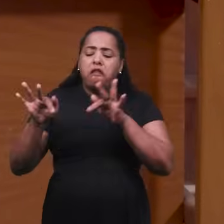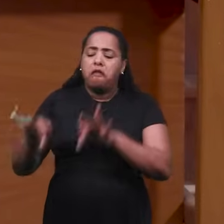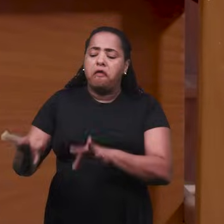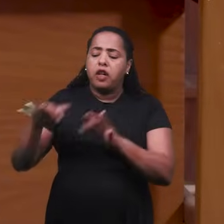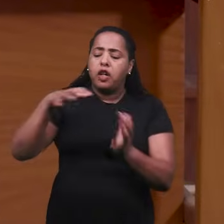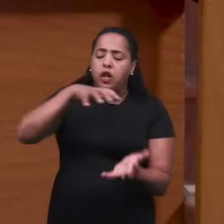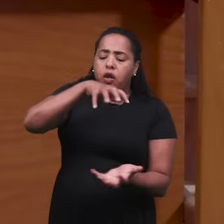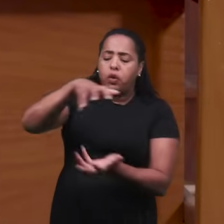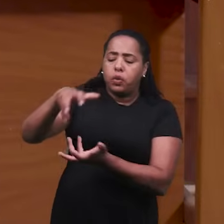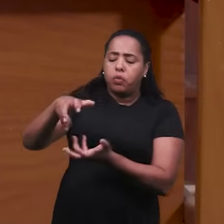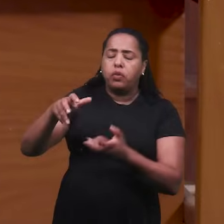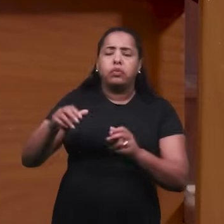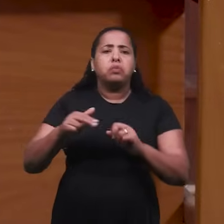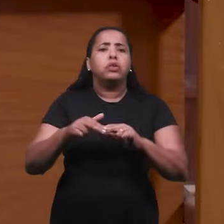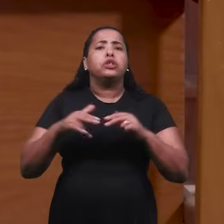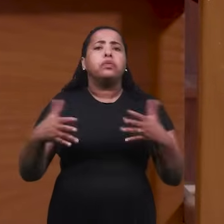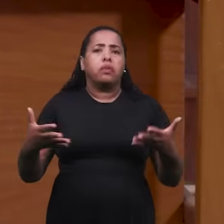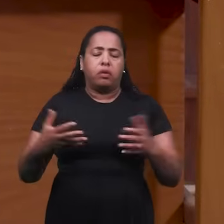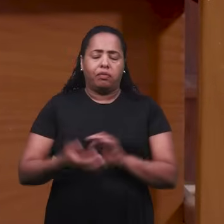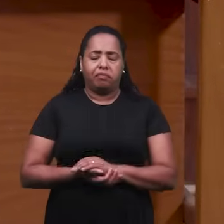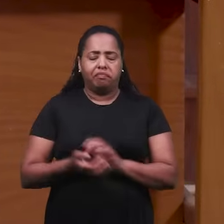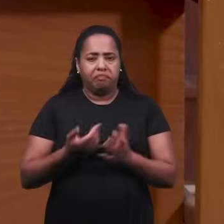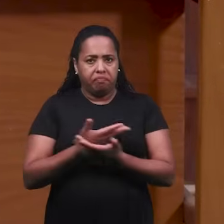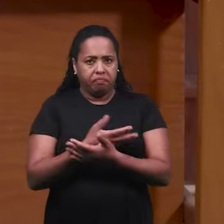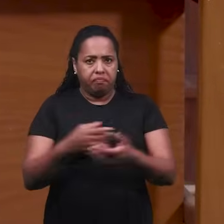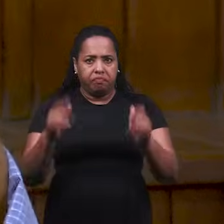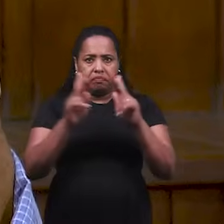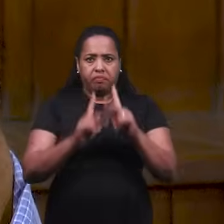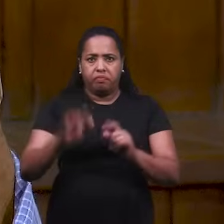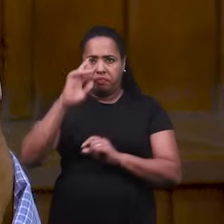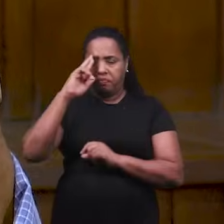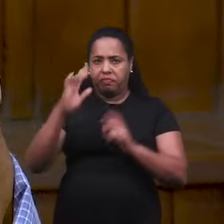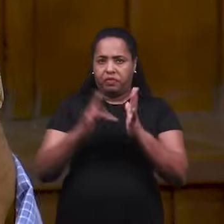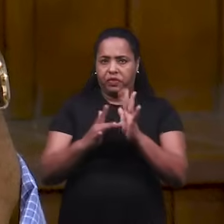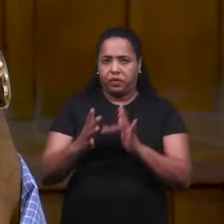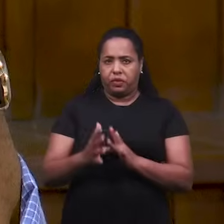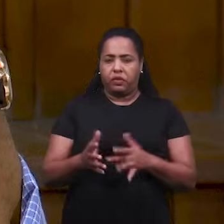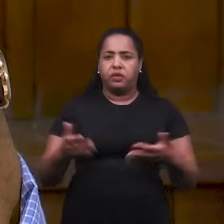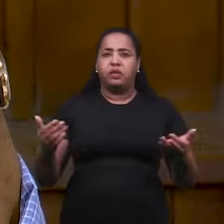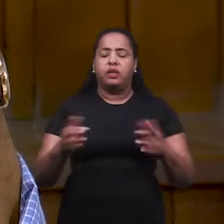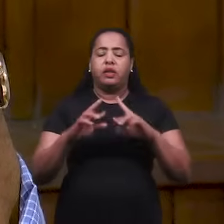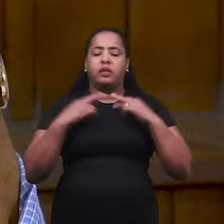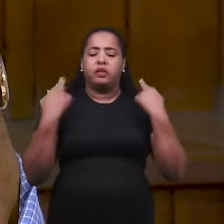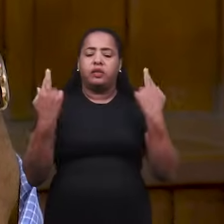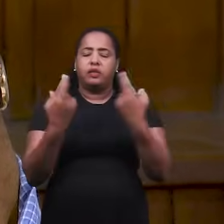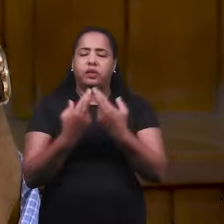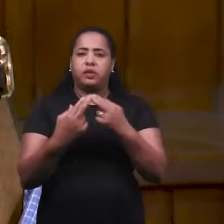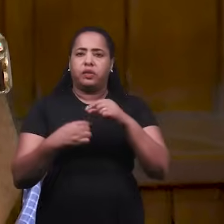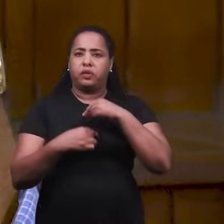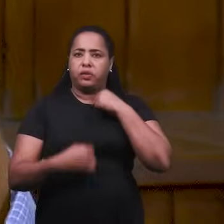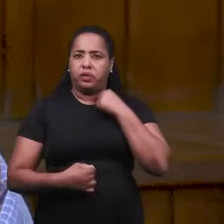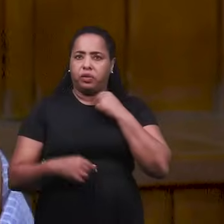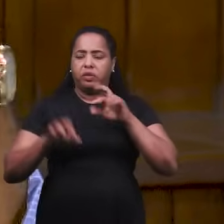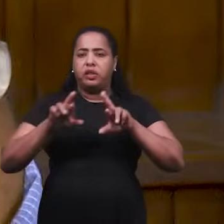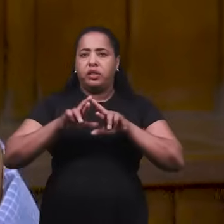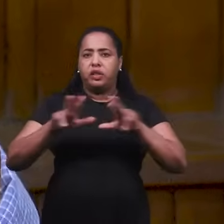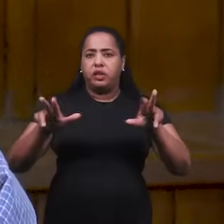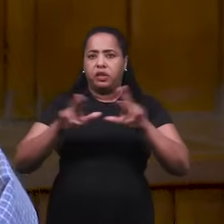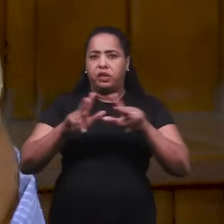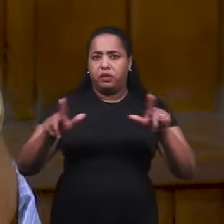Bom, irmãos, a paz do Senhor a todos. Aqui nós estamos numa reunião de obreiros, uma reunião um pouco diferente, mas dentro do